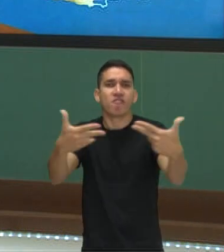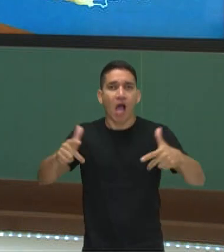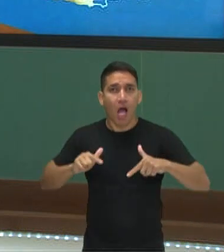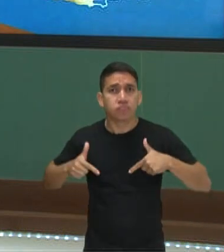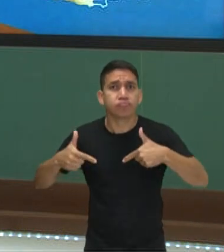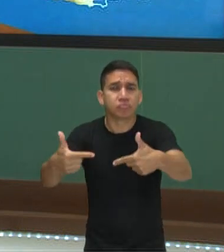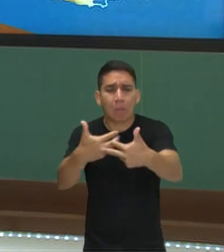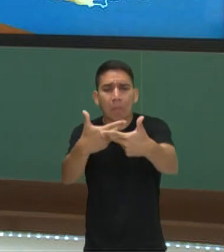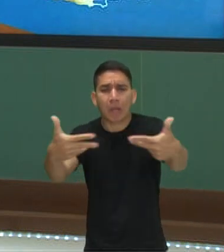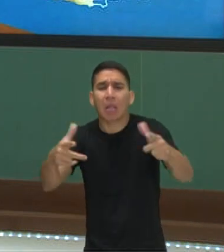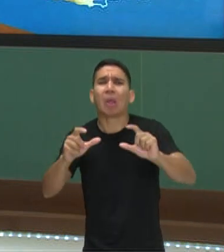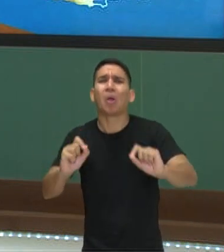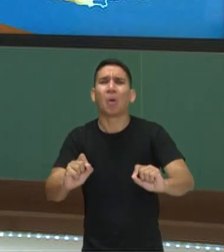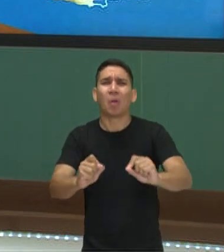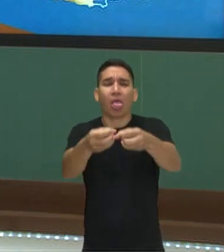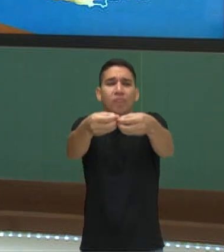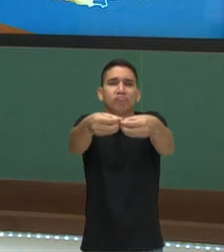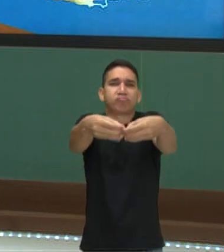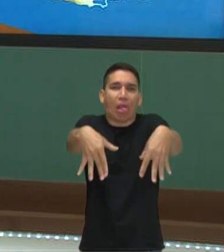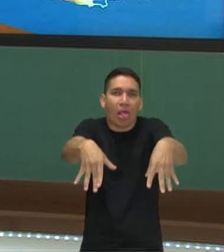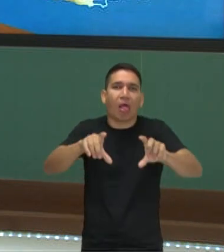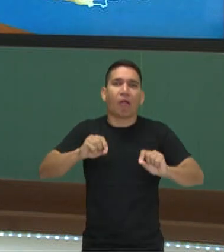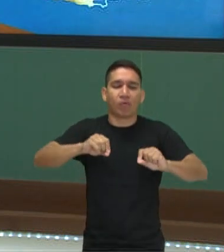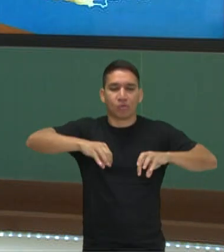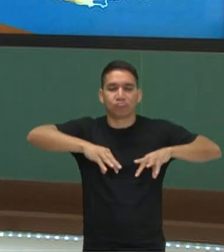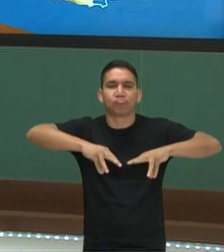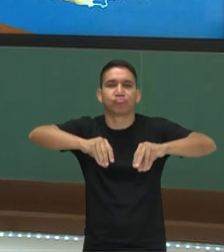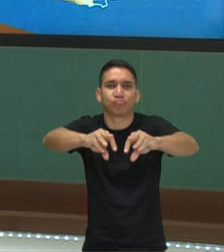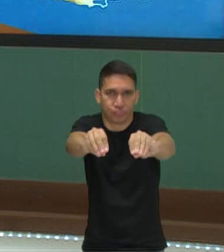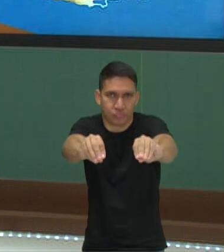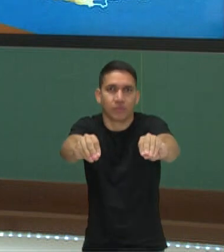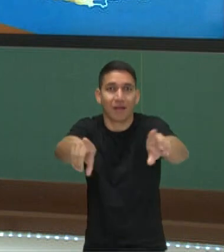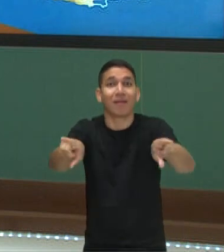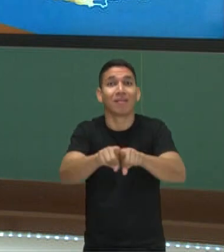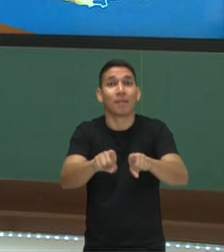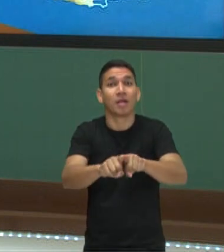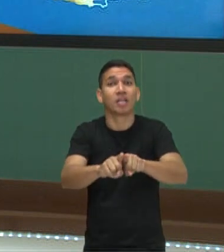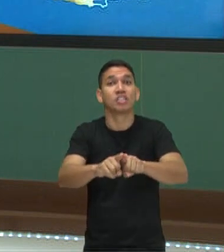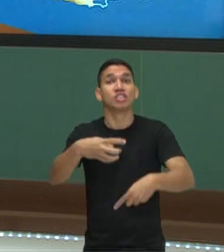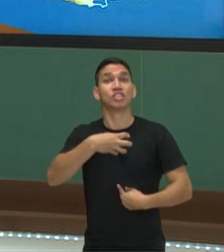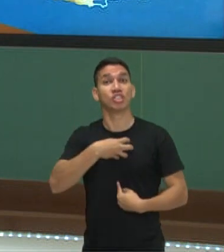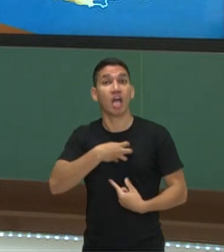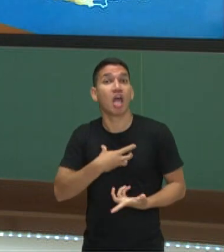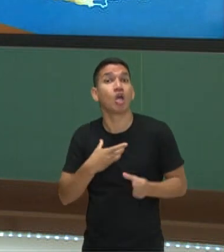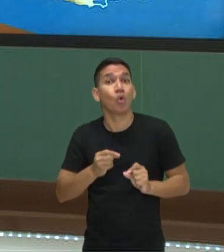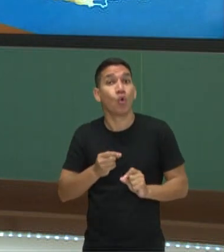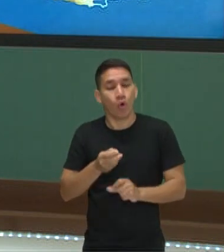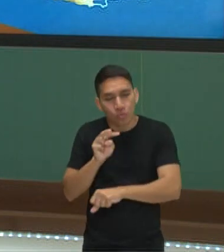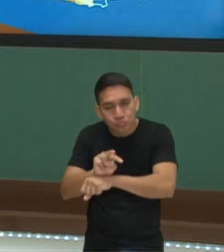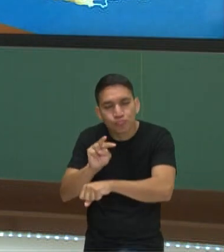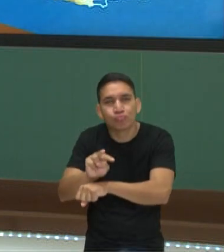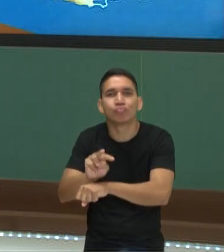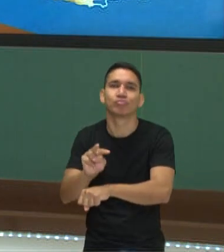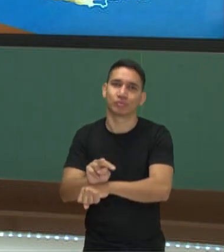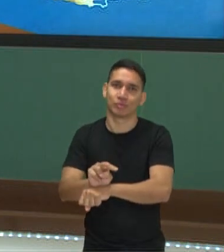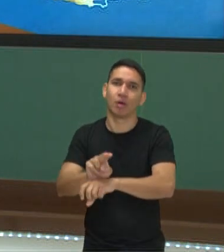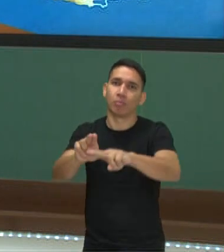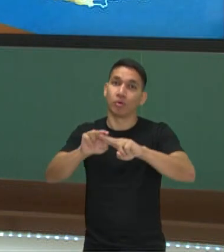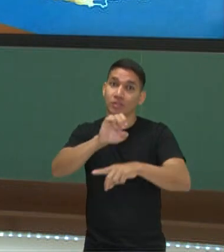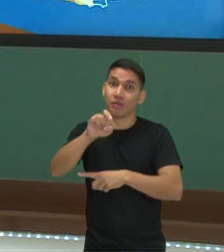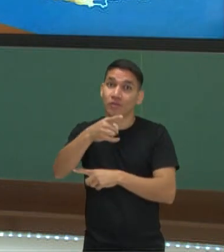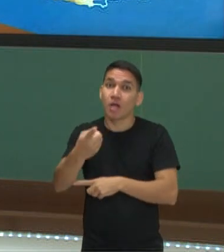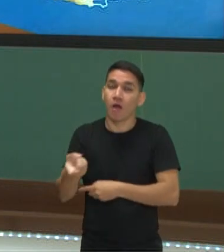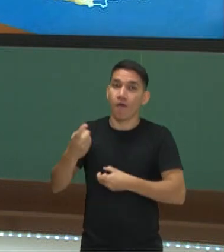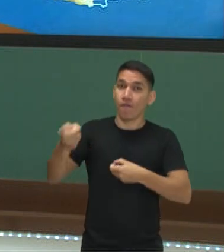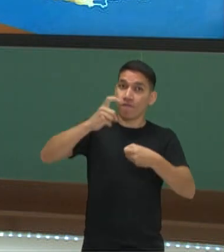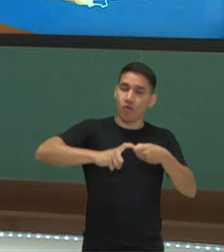ações, degradam, destroem o solo e maneiras de conservá-lo. Então, se você voltar no seu